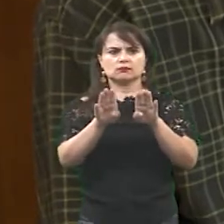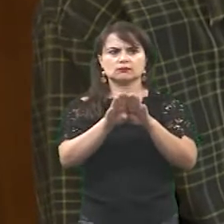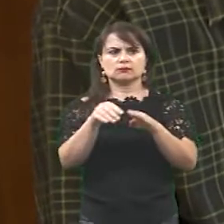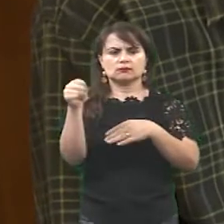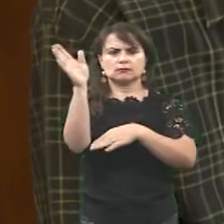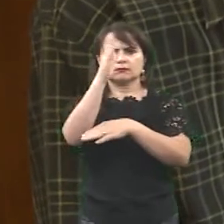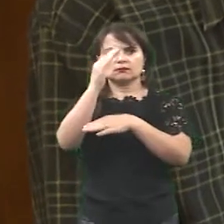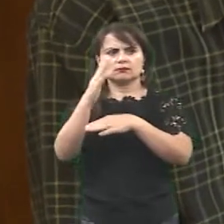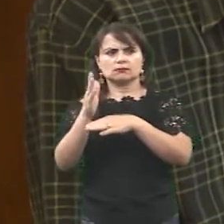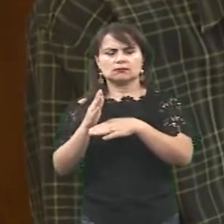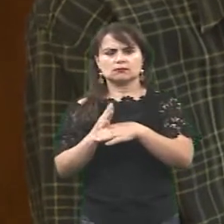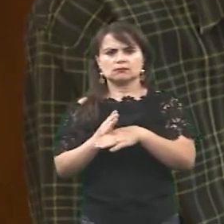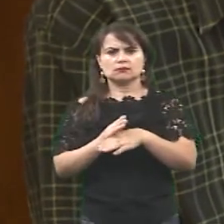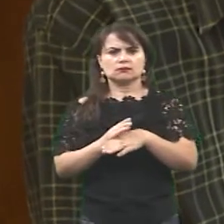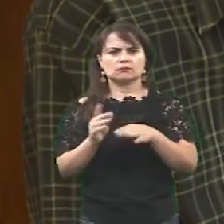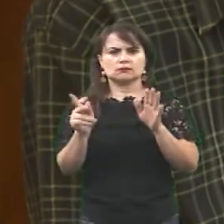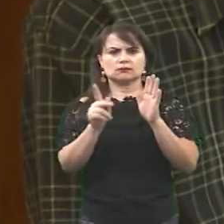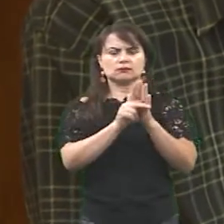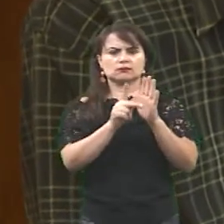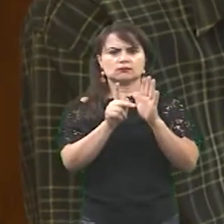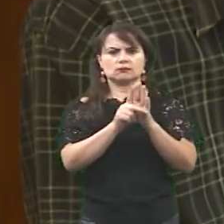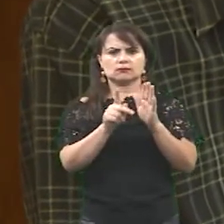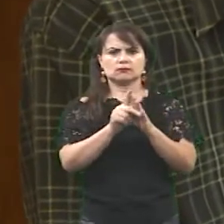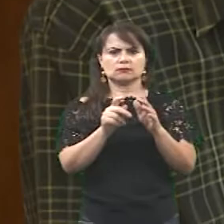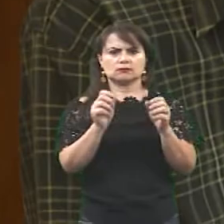de formar quadro